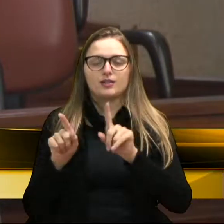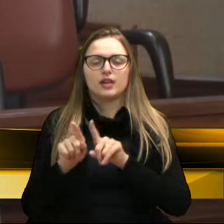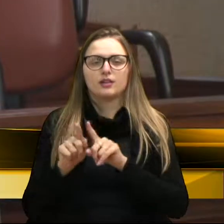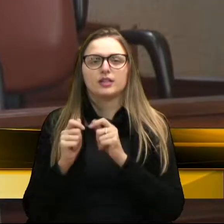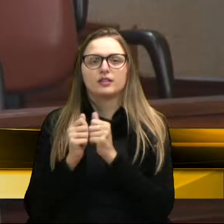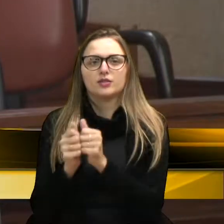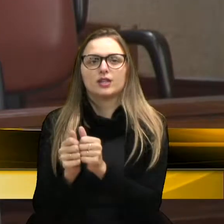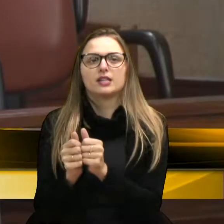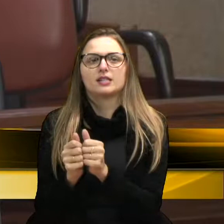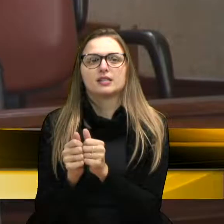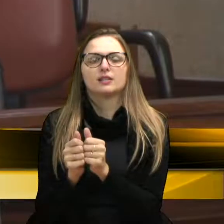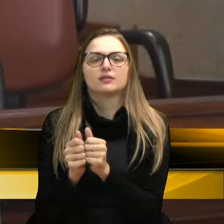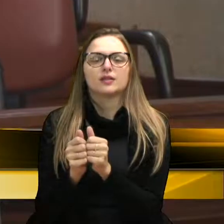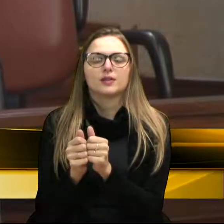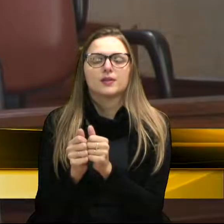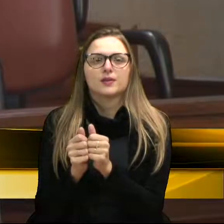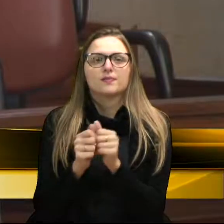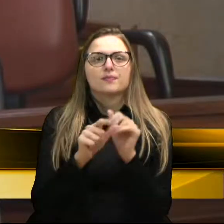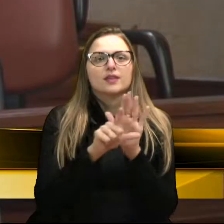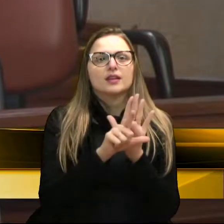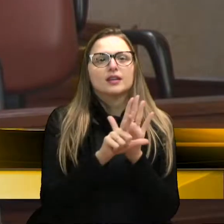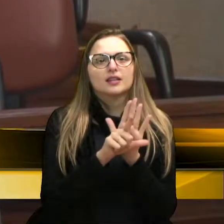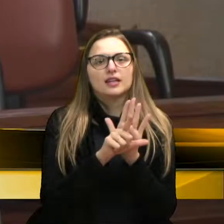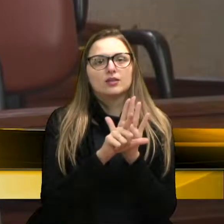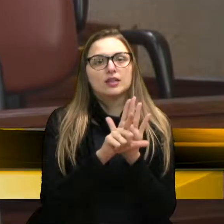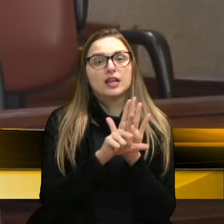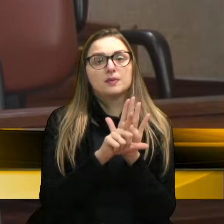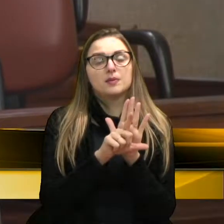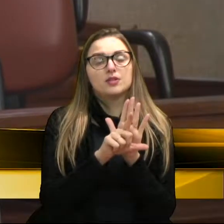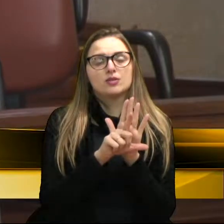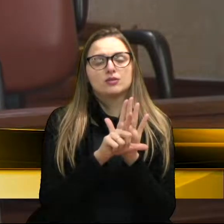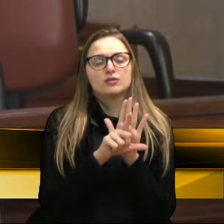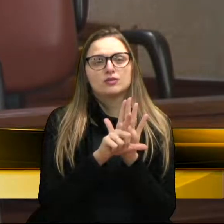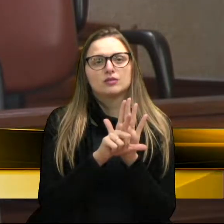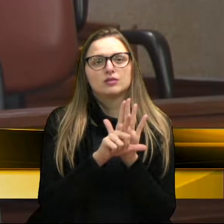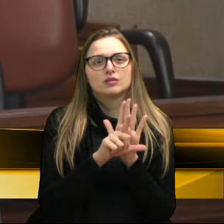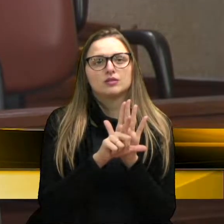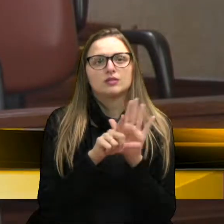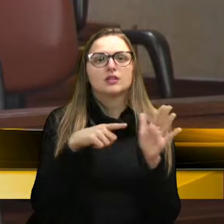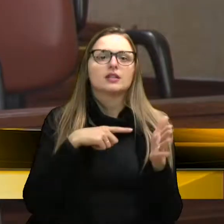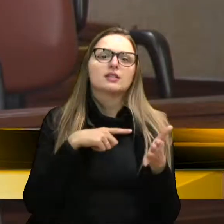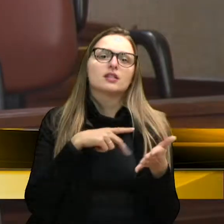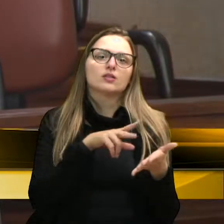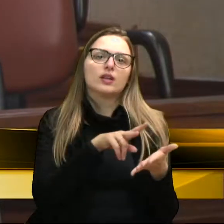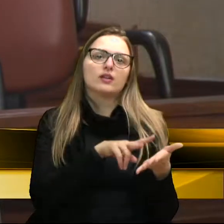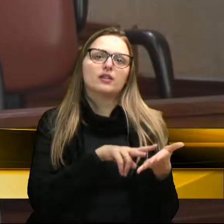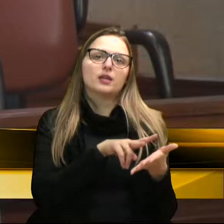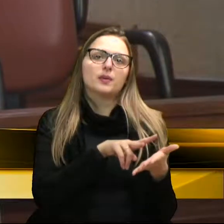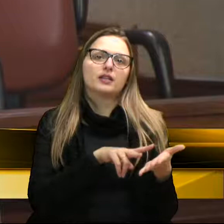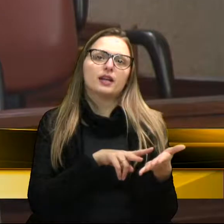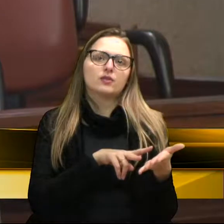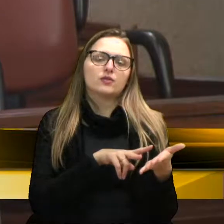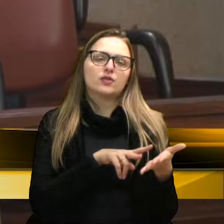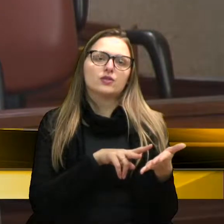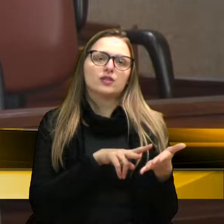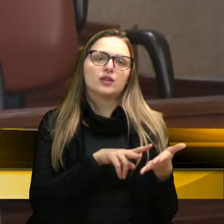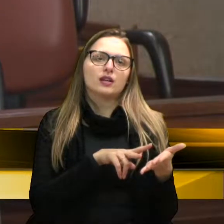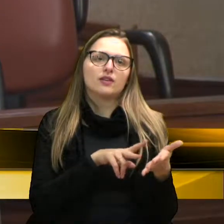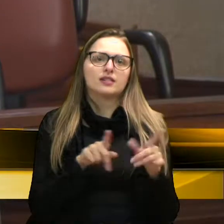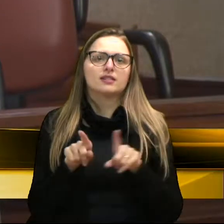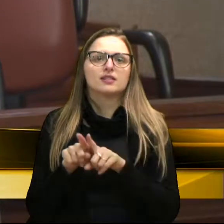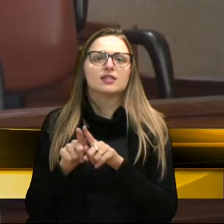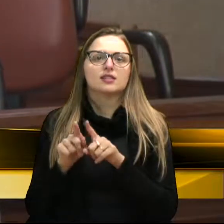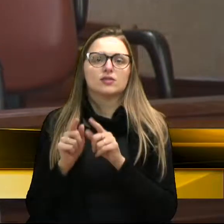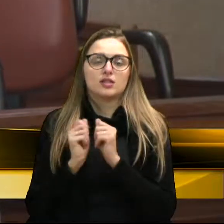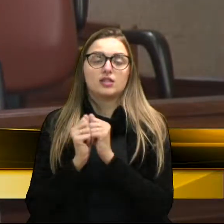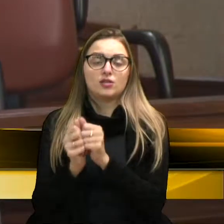compensação. Logo, a lei que se pretende criar não atende os requisitos da Lei Complementar número 101, de 4